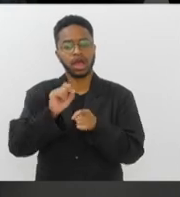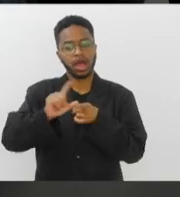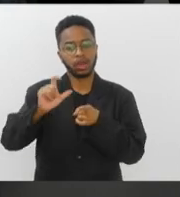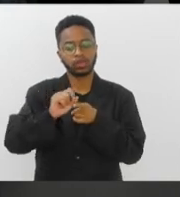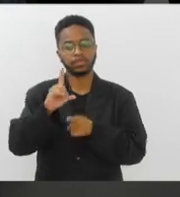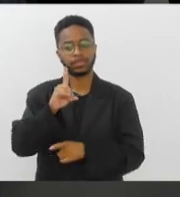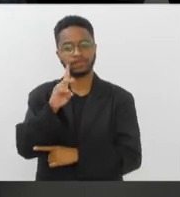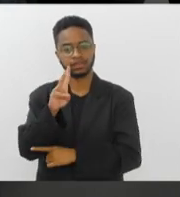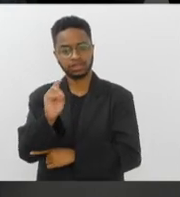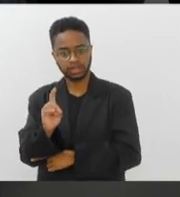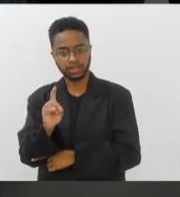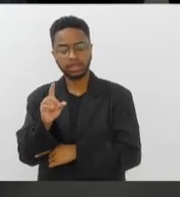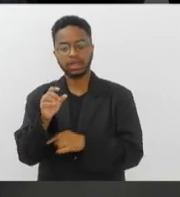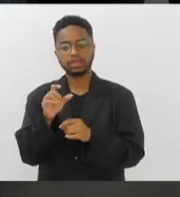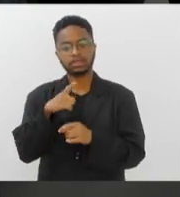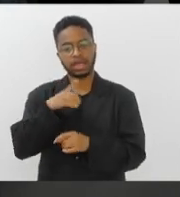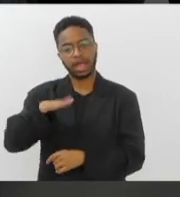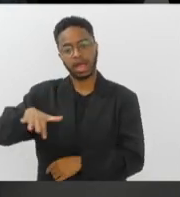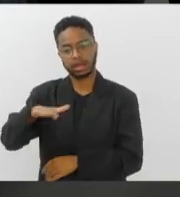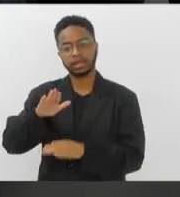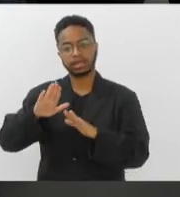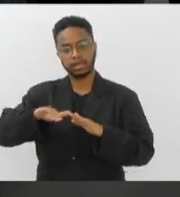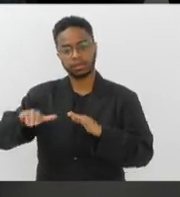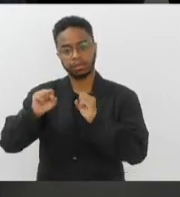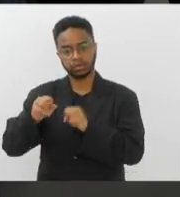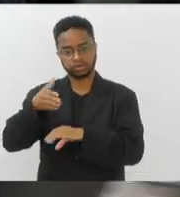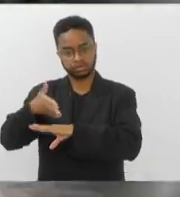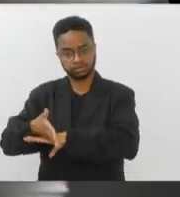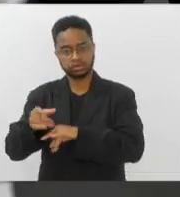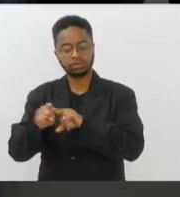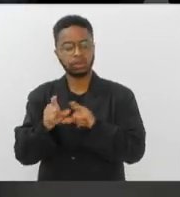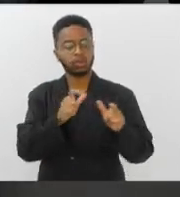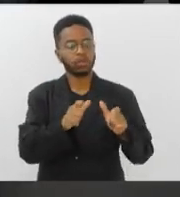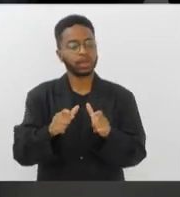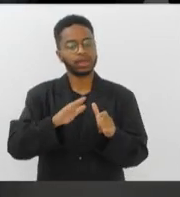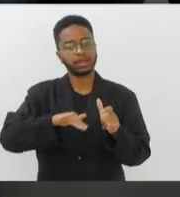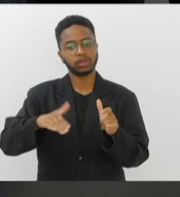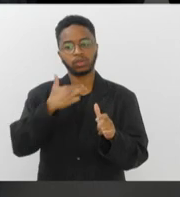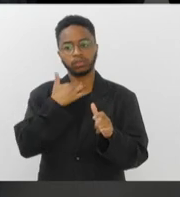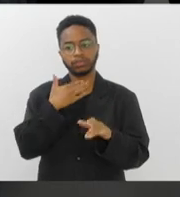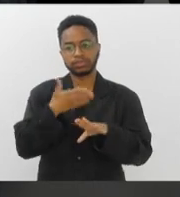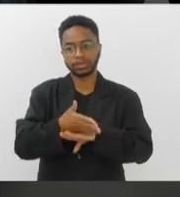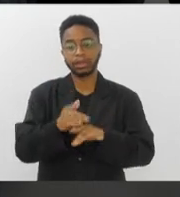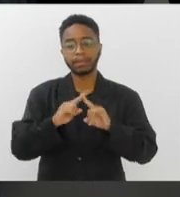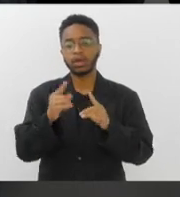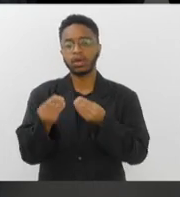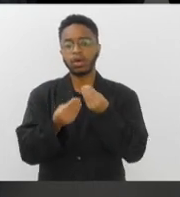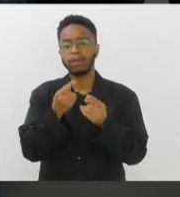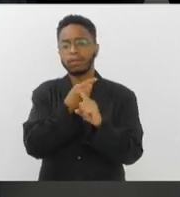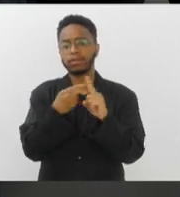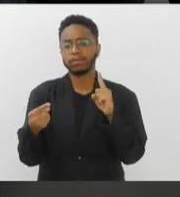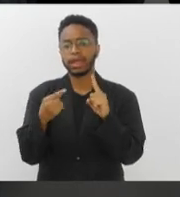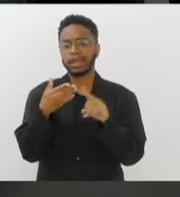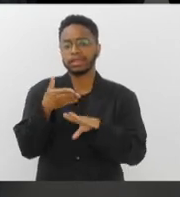ir e a parte que as crianças não podiam ir. A minha dúvida é se você veda a entrada no estabelecimento inteiro.